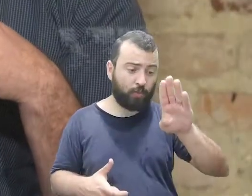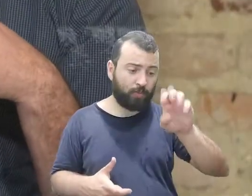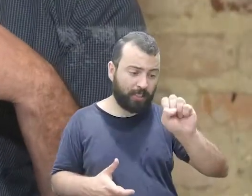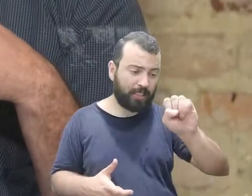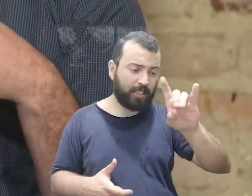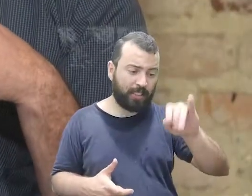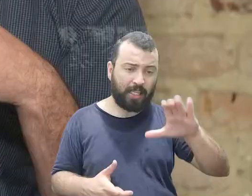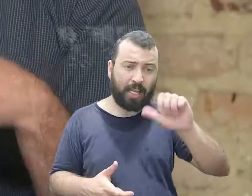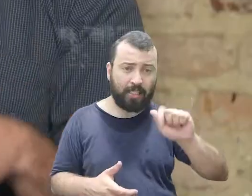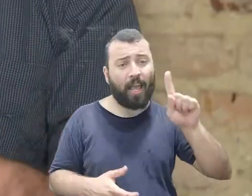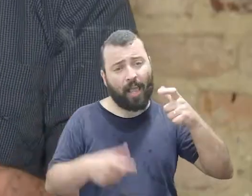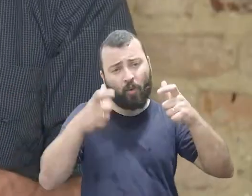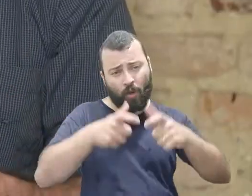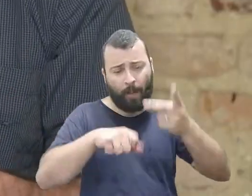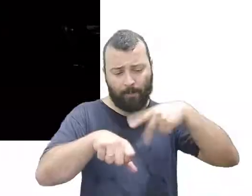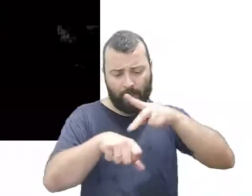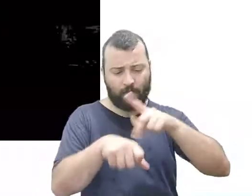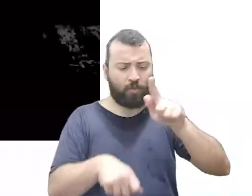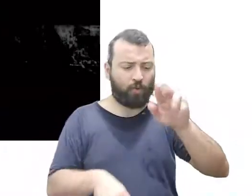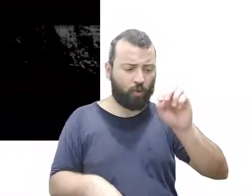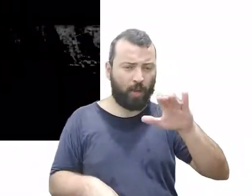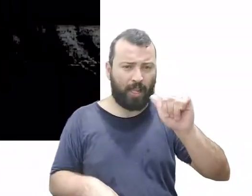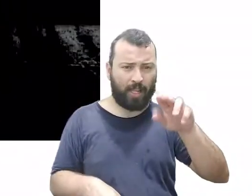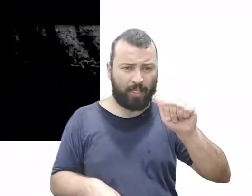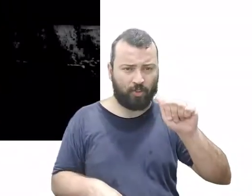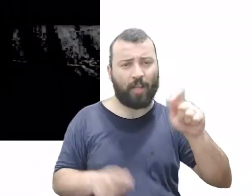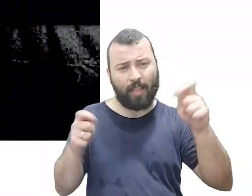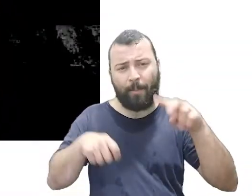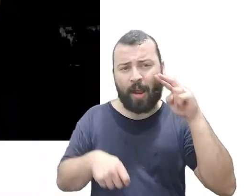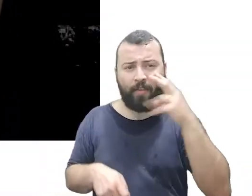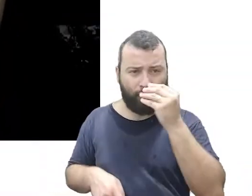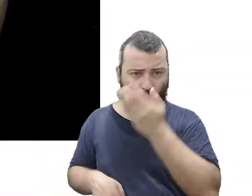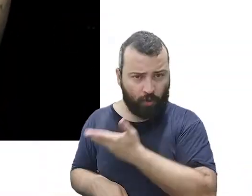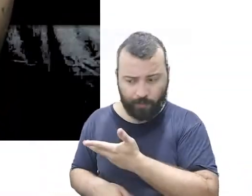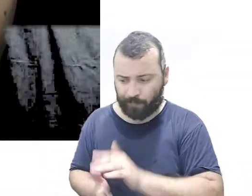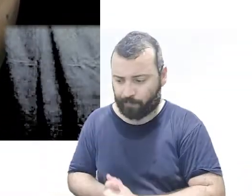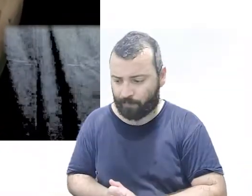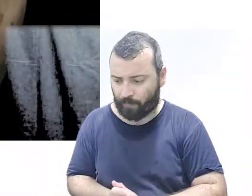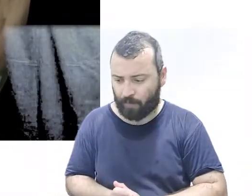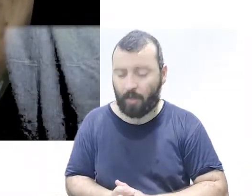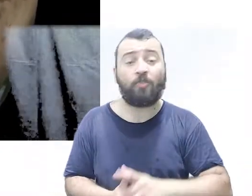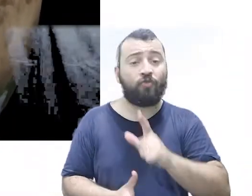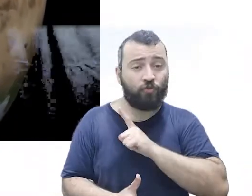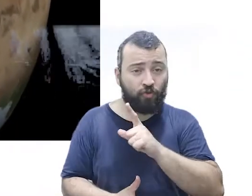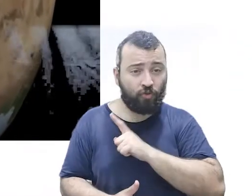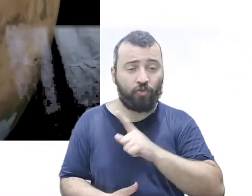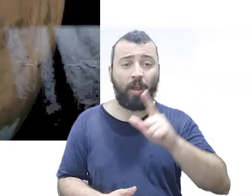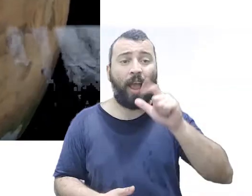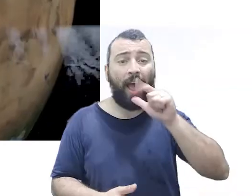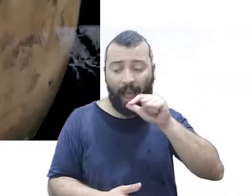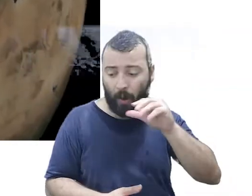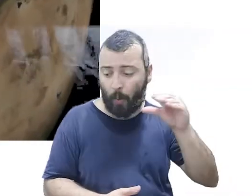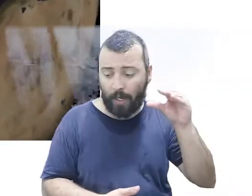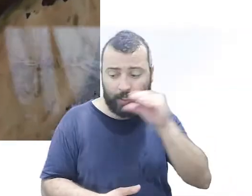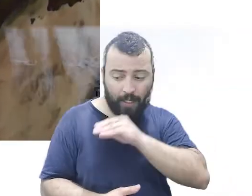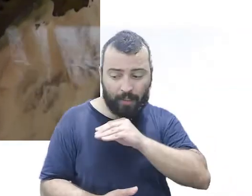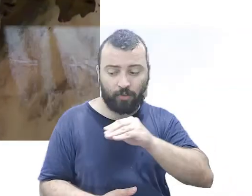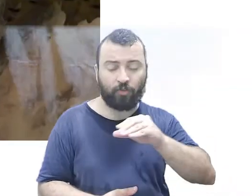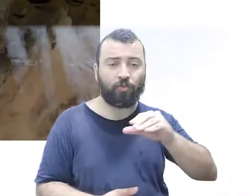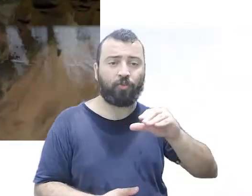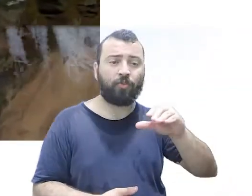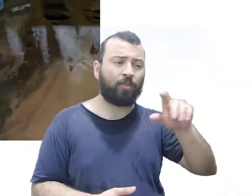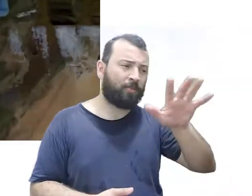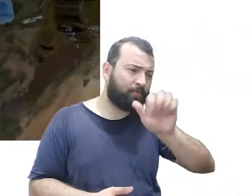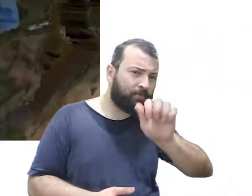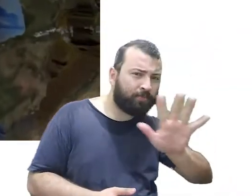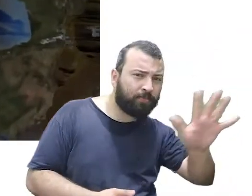está justamente na Groenlândia. Como a gente pode ver nessa animação aqui, eu tenho massas de águas quentes que contornam a